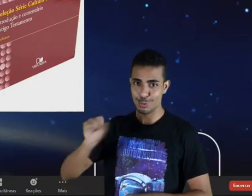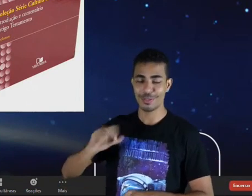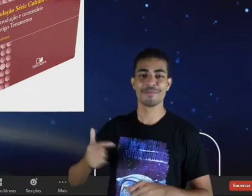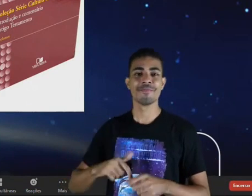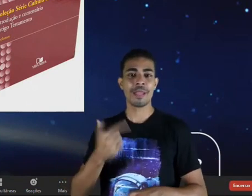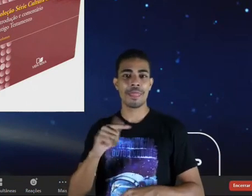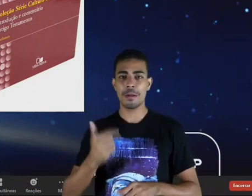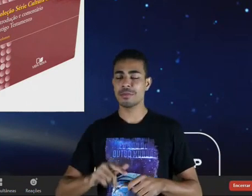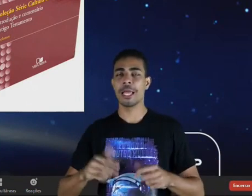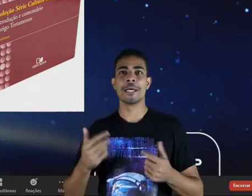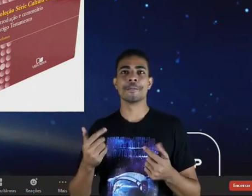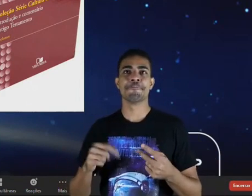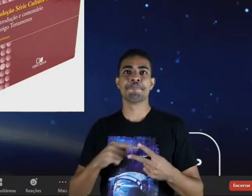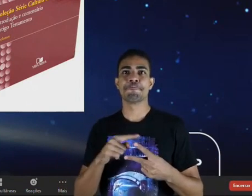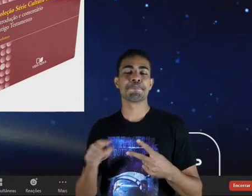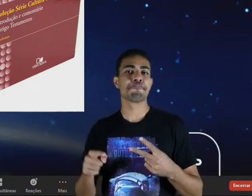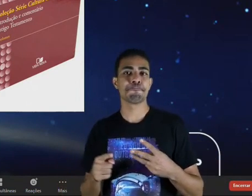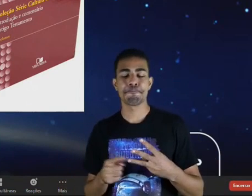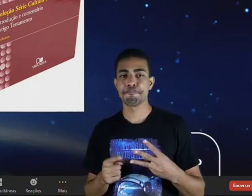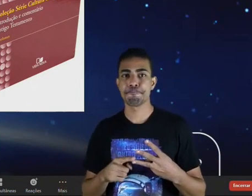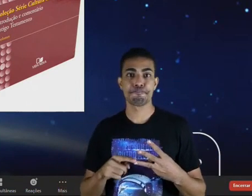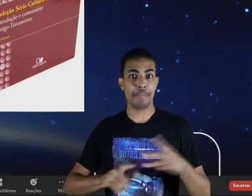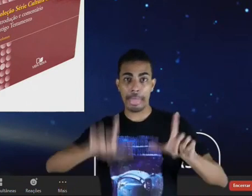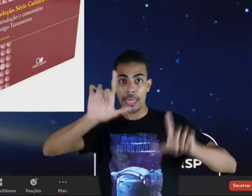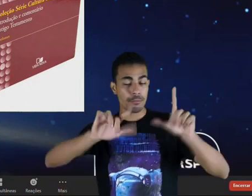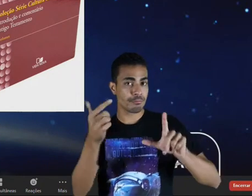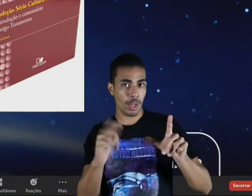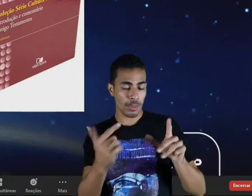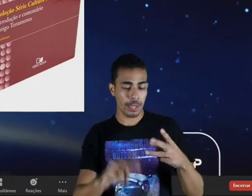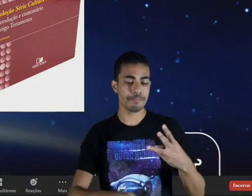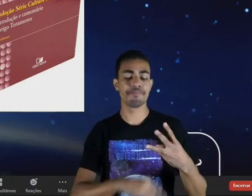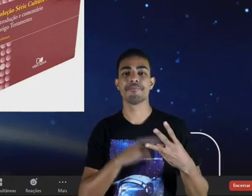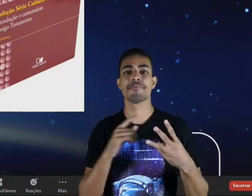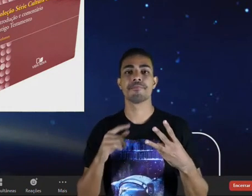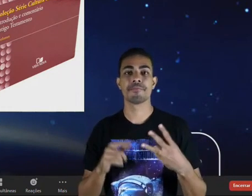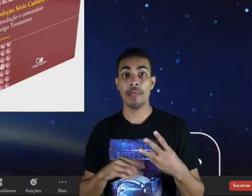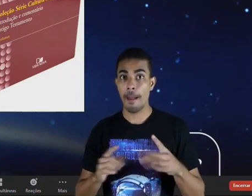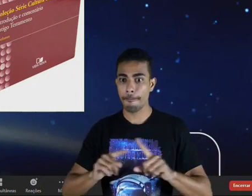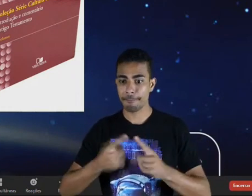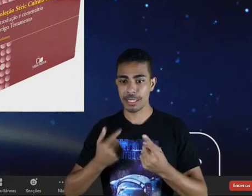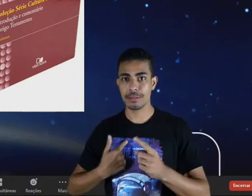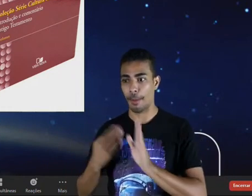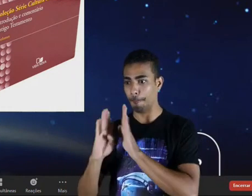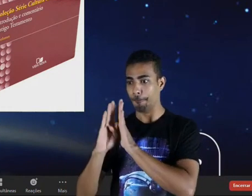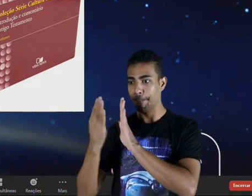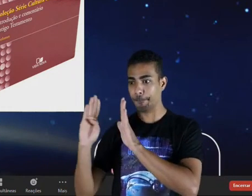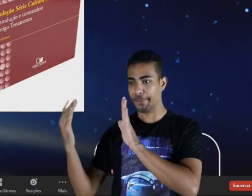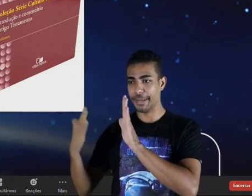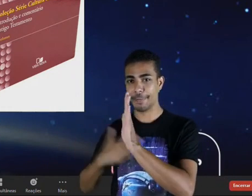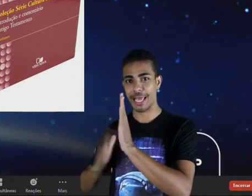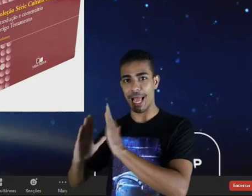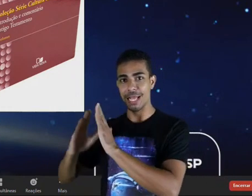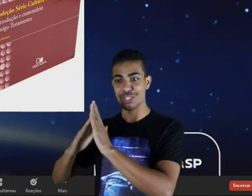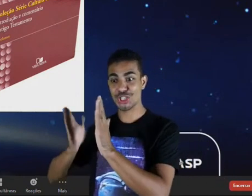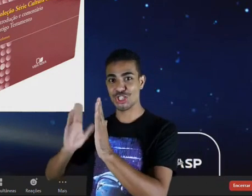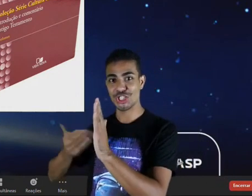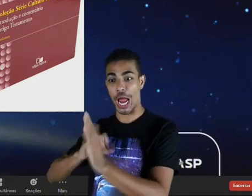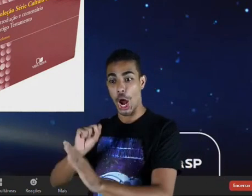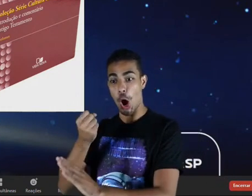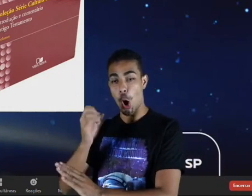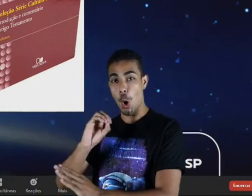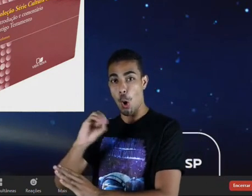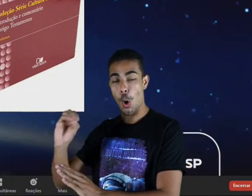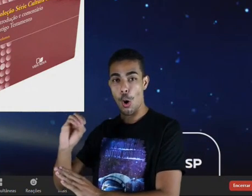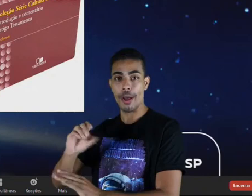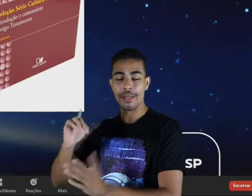não tinha sofá, não tinha televisão, mas a minha biblioteca já tinha 800 livros. Não